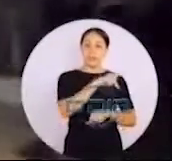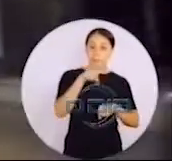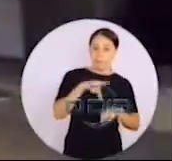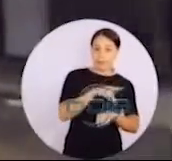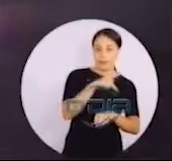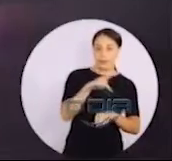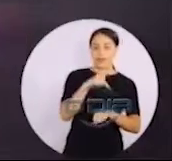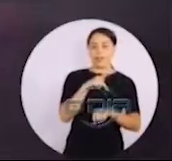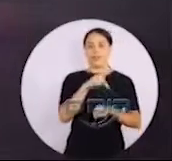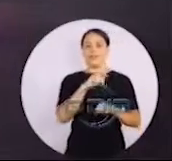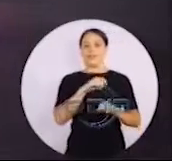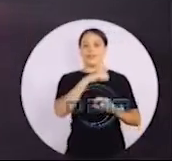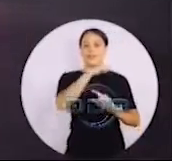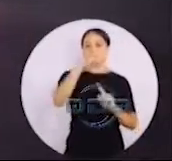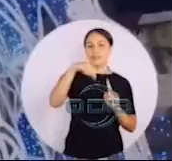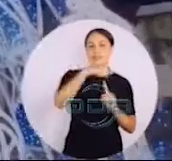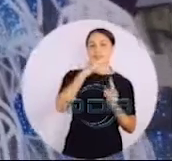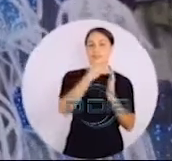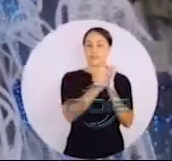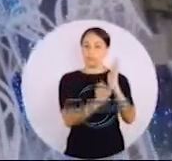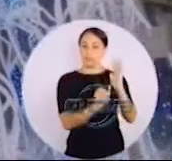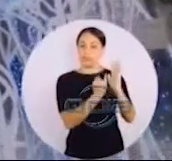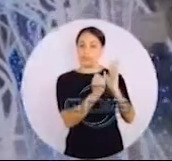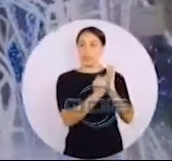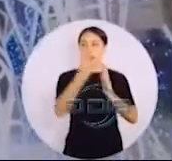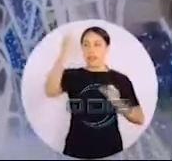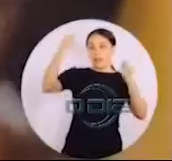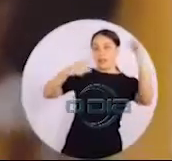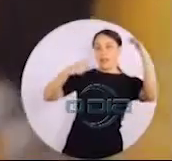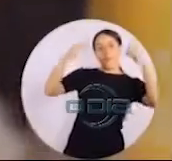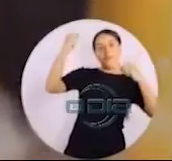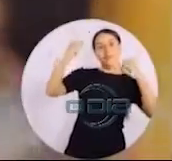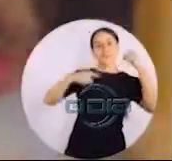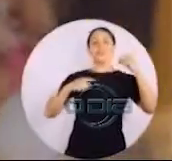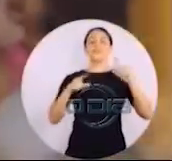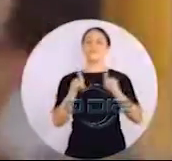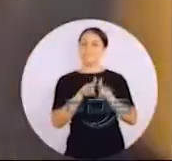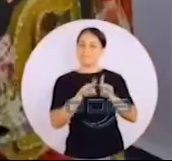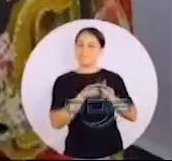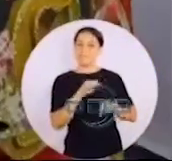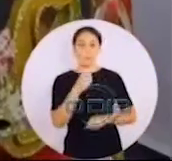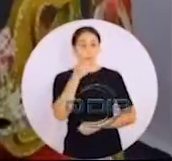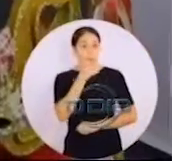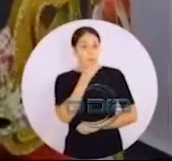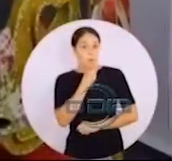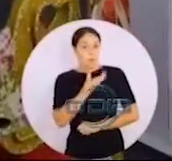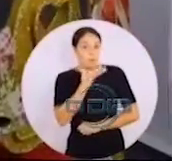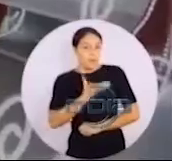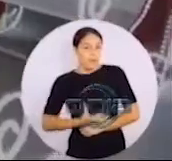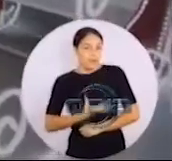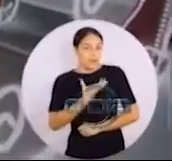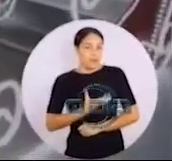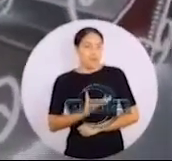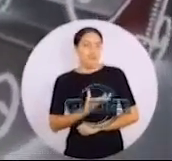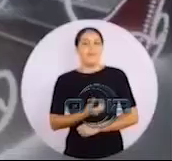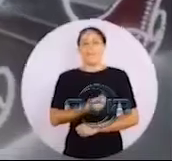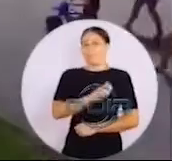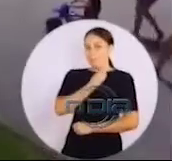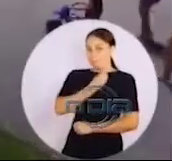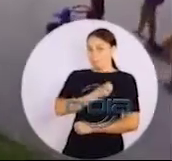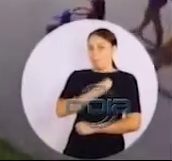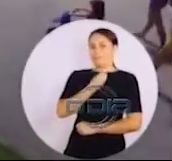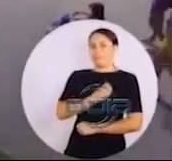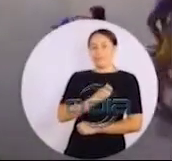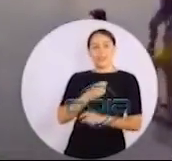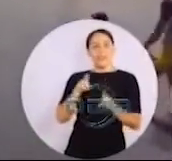será oficializado o acender das luzes natalinas da cidade. Ah, o Papai Noel também vai estar por lá. Para finalizar a